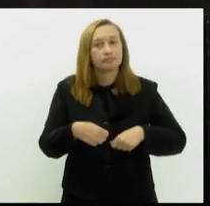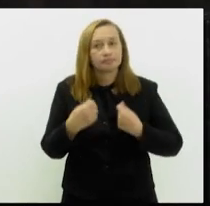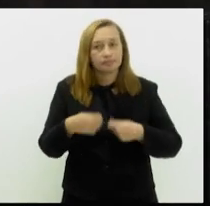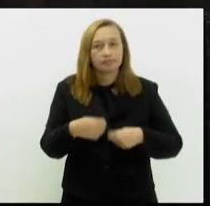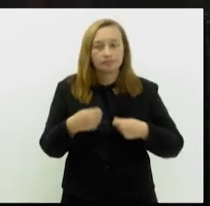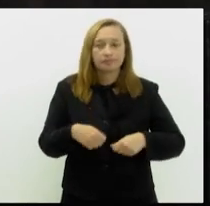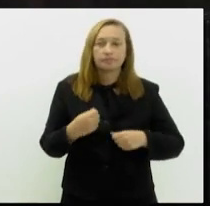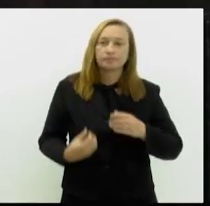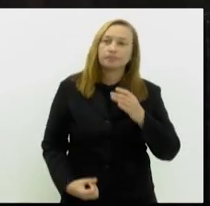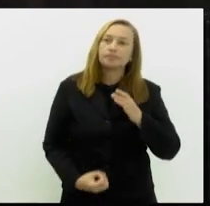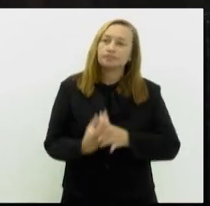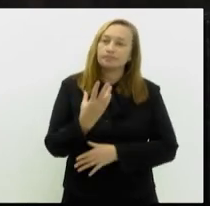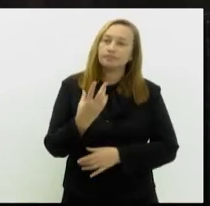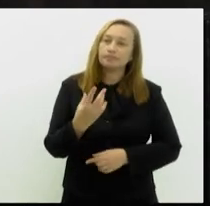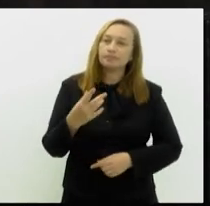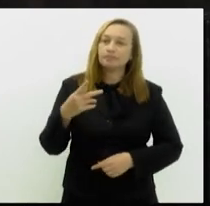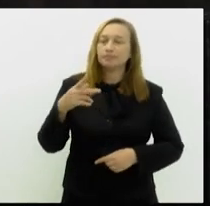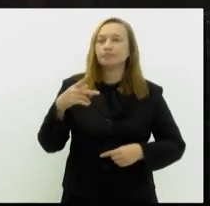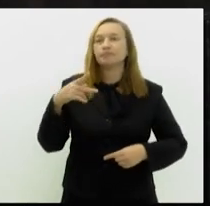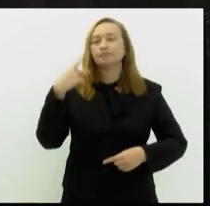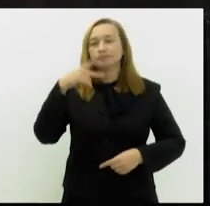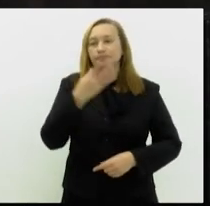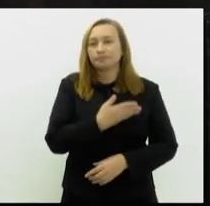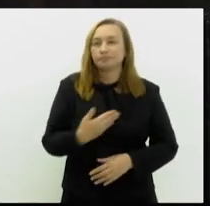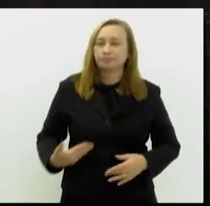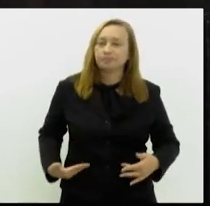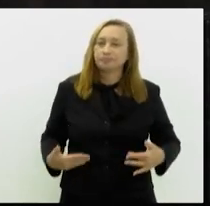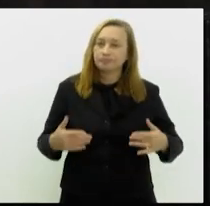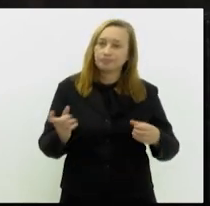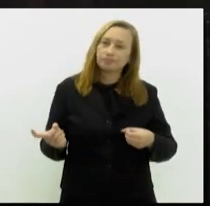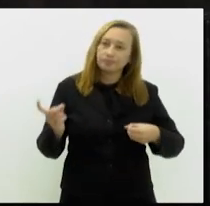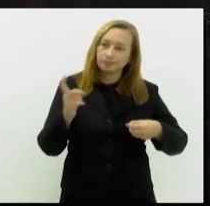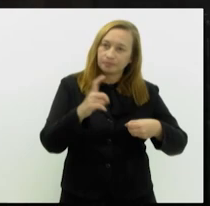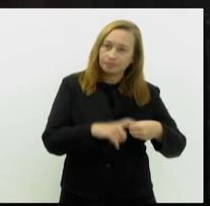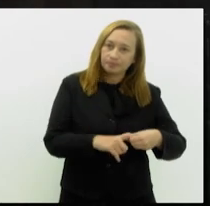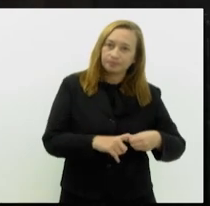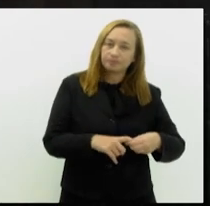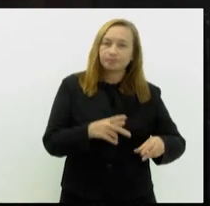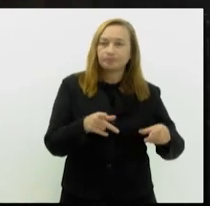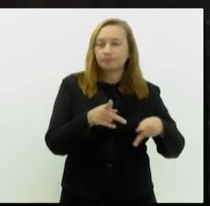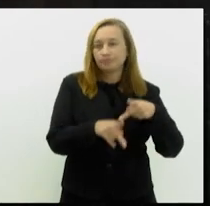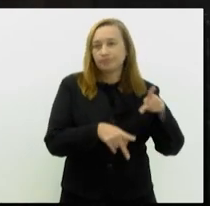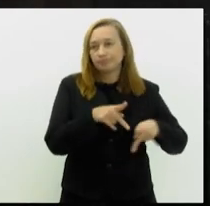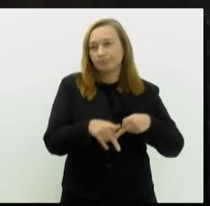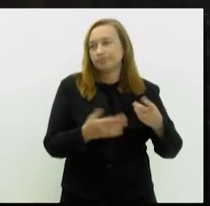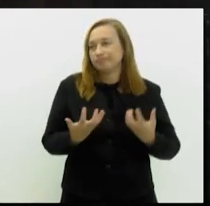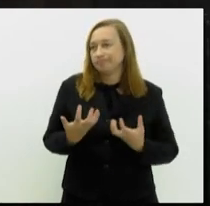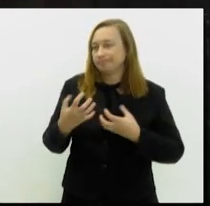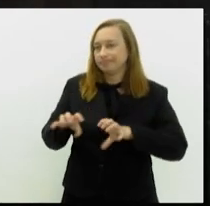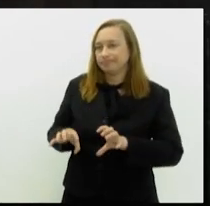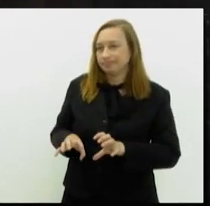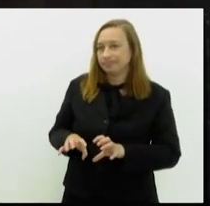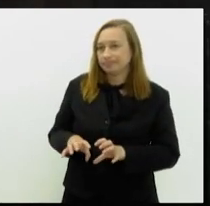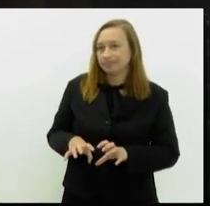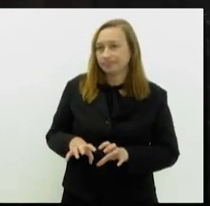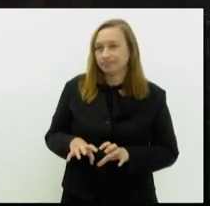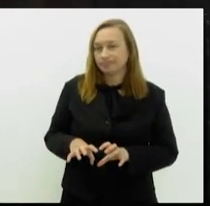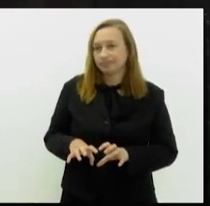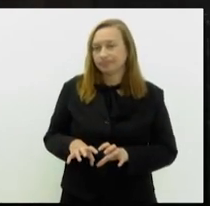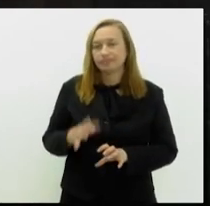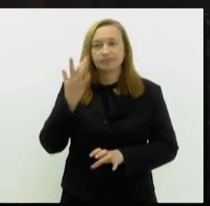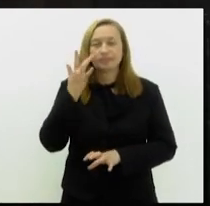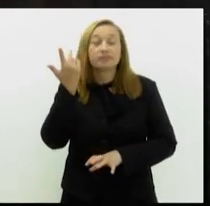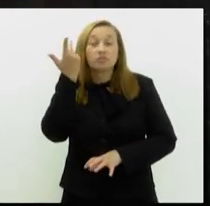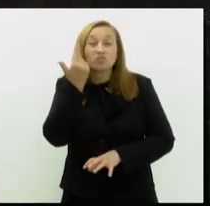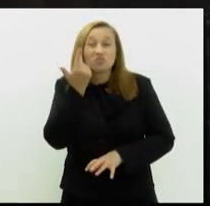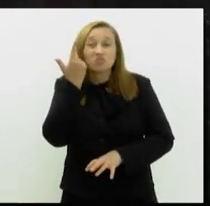da construção de políticas públicas voltadas para essa população. Não queremos e não deveremos